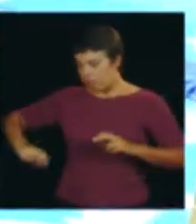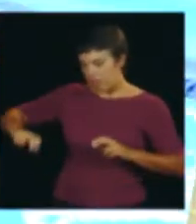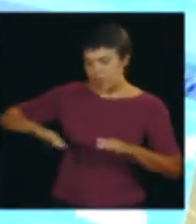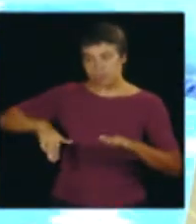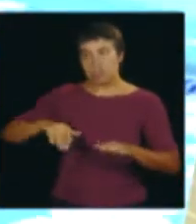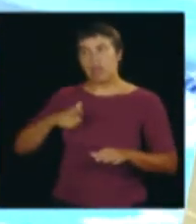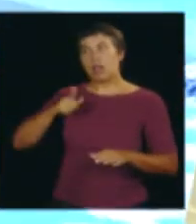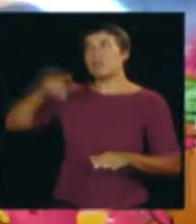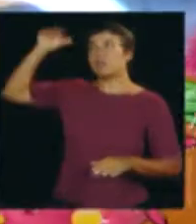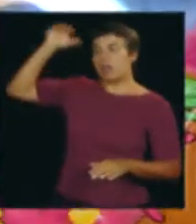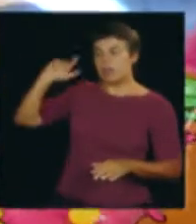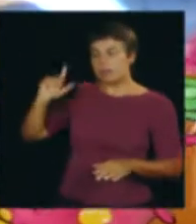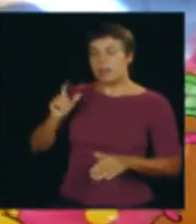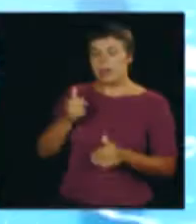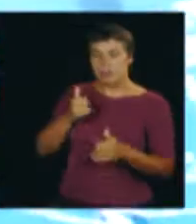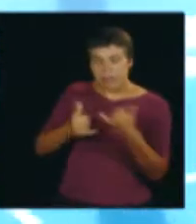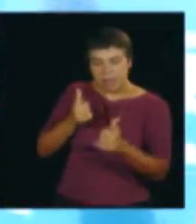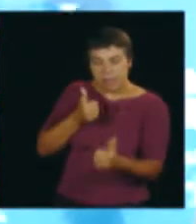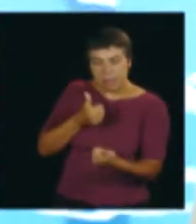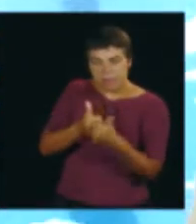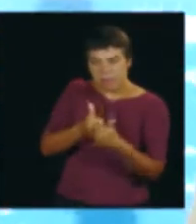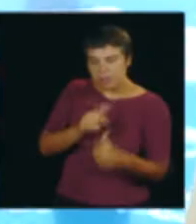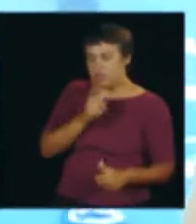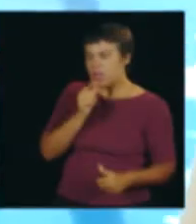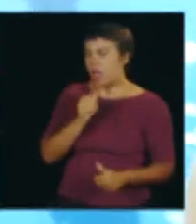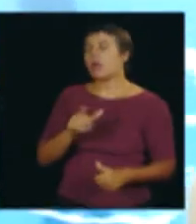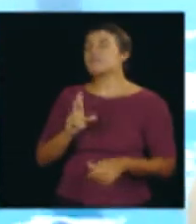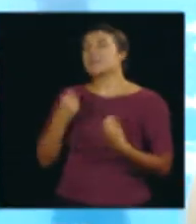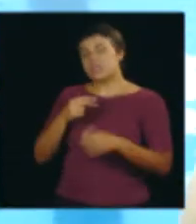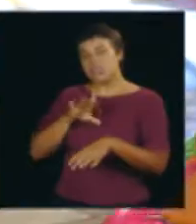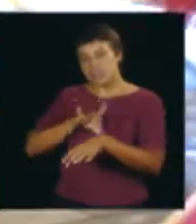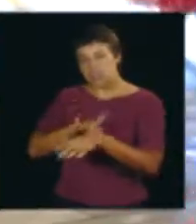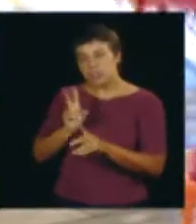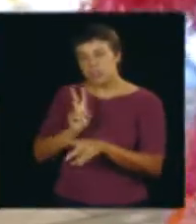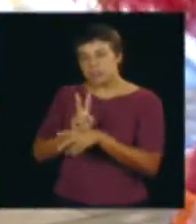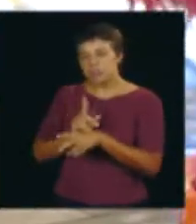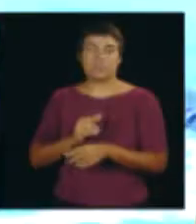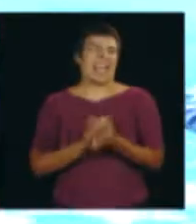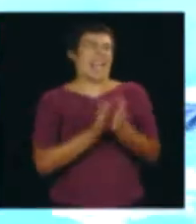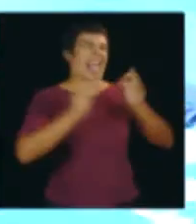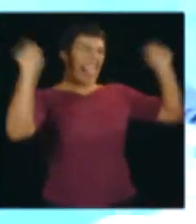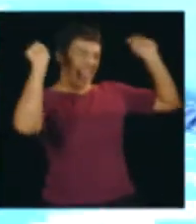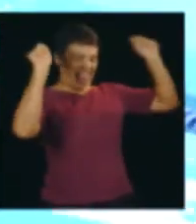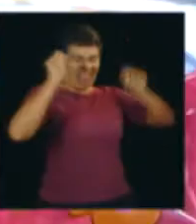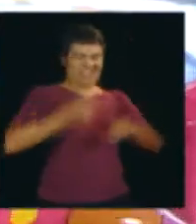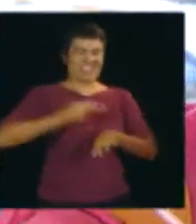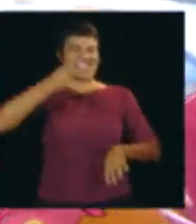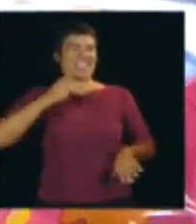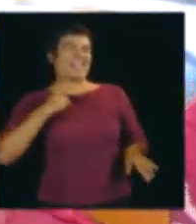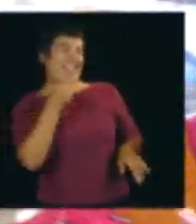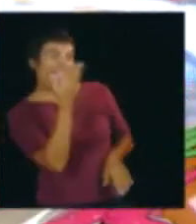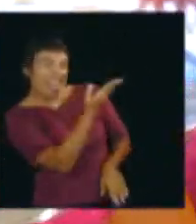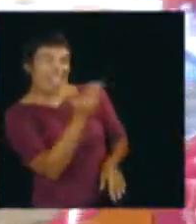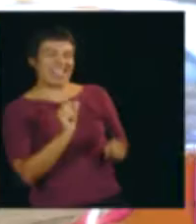em volta da piscina sem nenhum adulto, viu? Brincar perto da água, só com segurança, viu? Opa! Eu vou treinar e ser